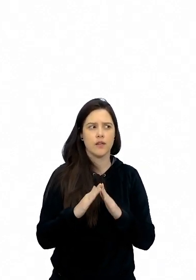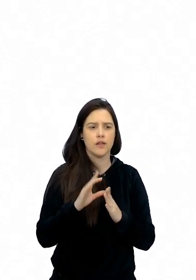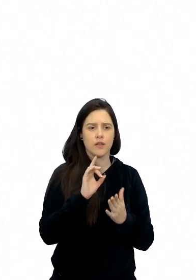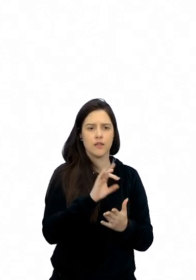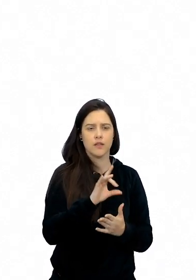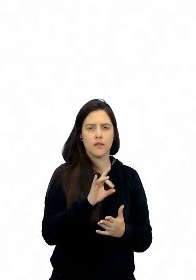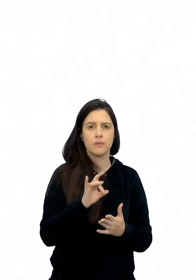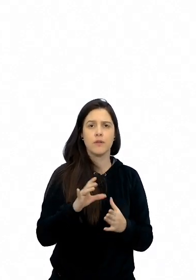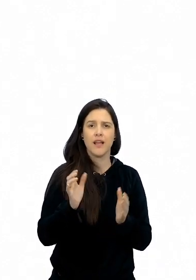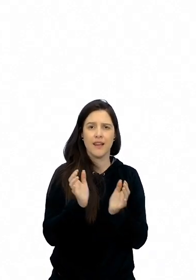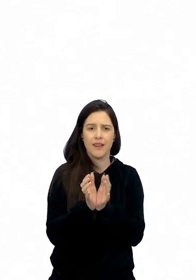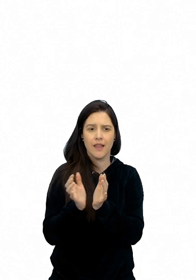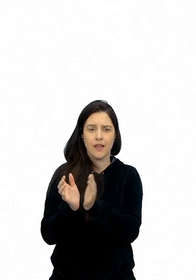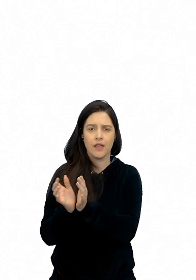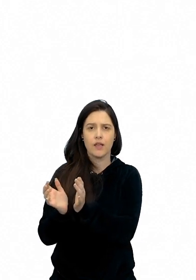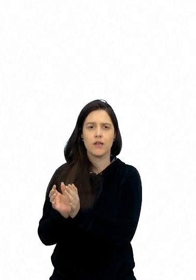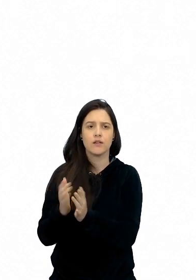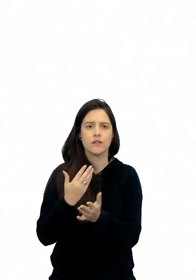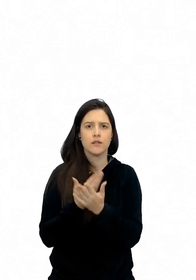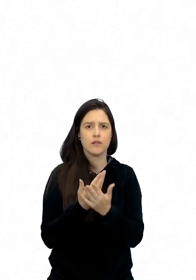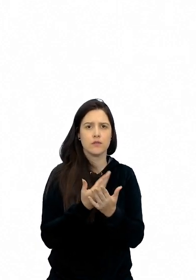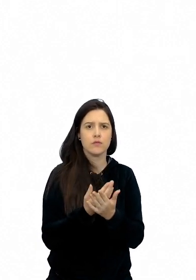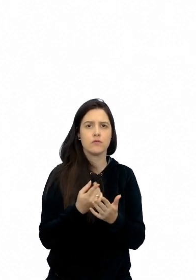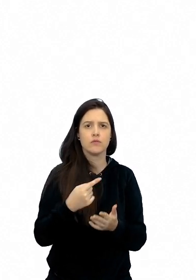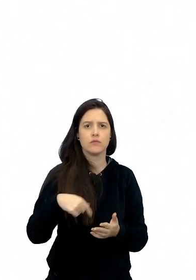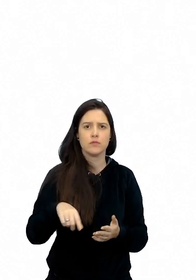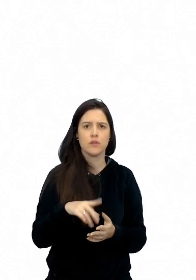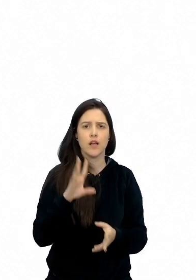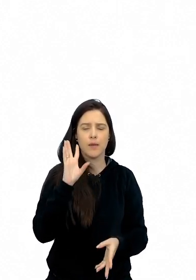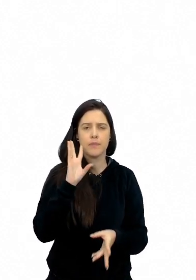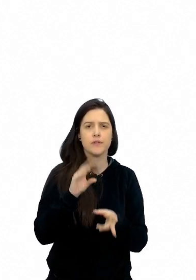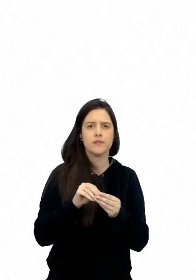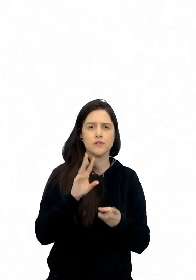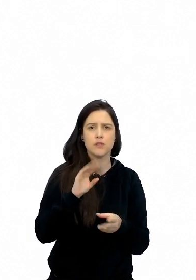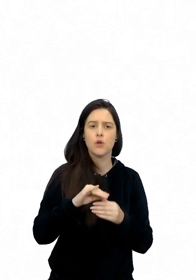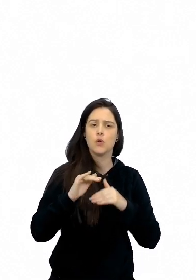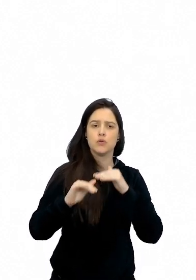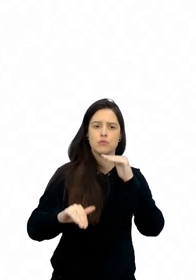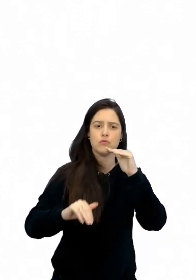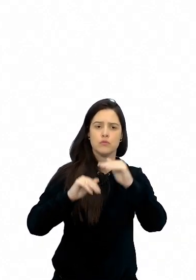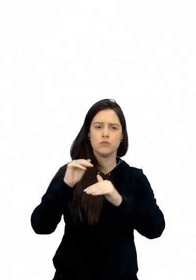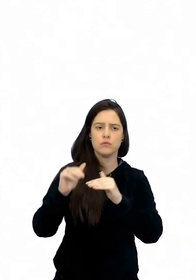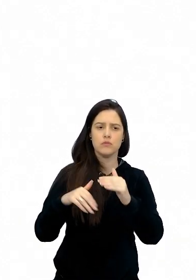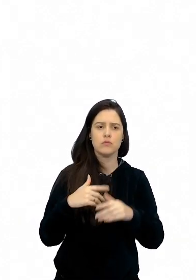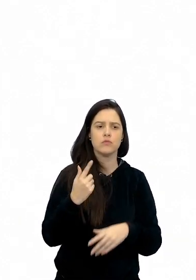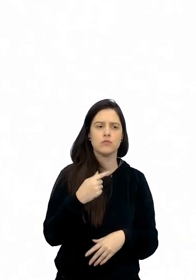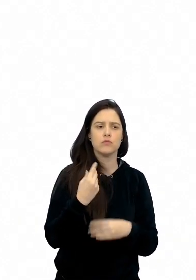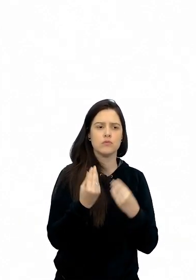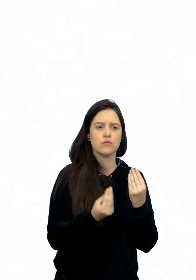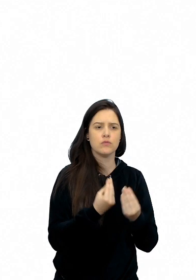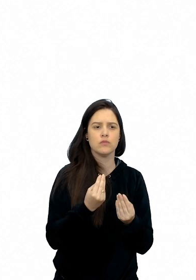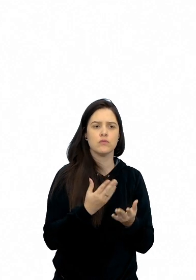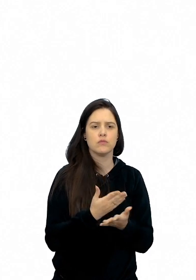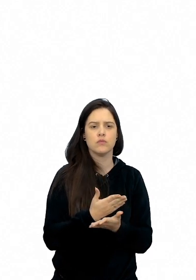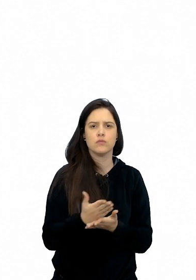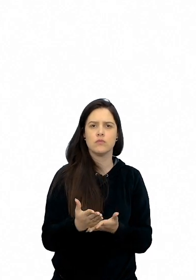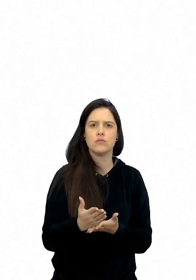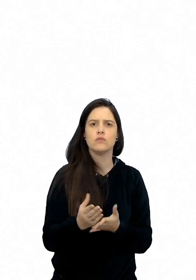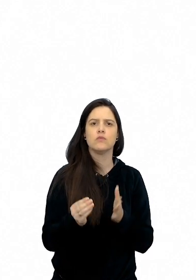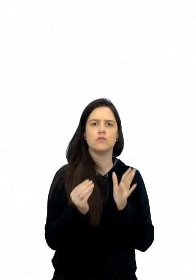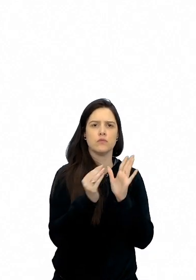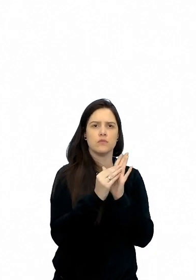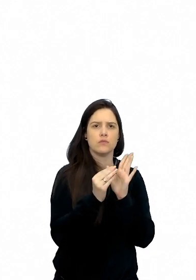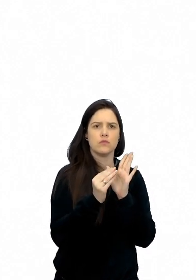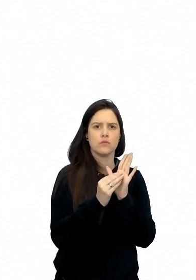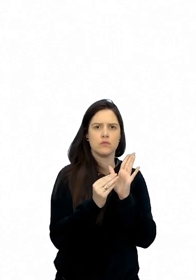em cada início, né, das aulas, que é o iniciando, desenvolvendo, finalizando, que nos